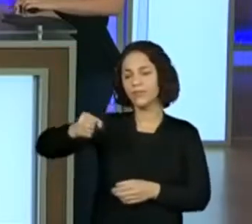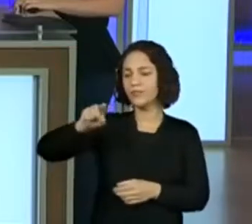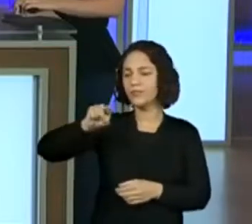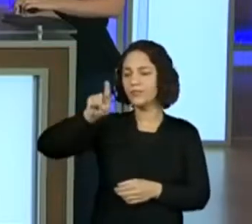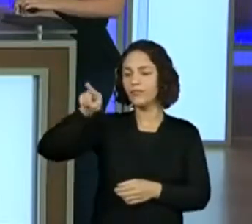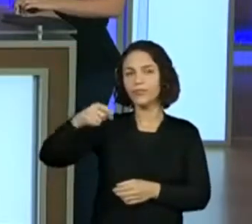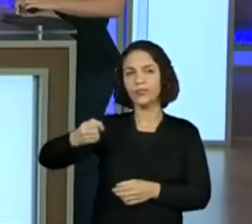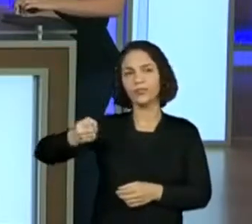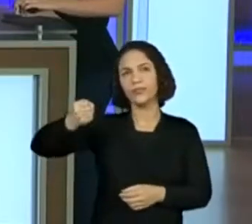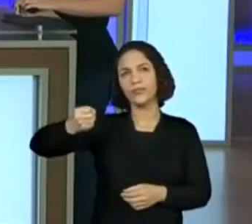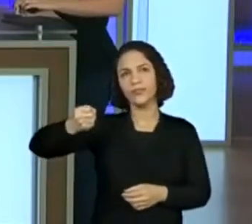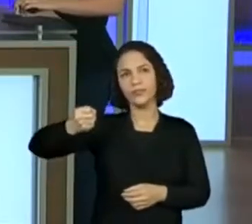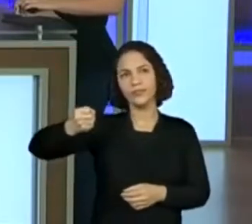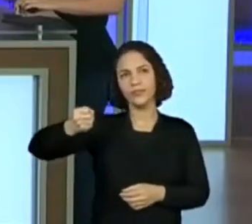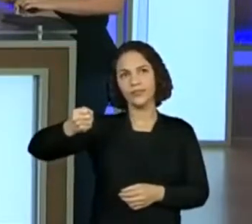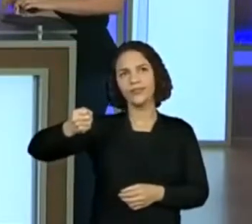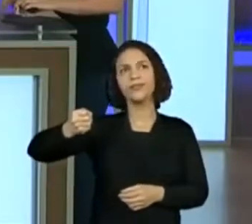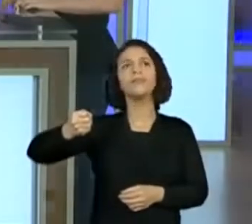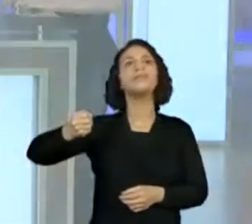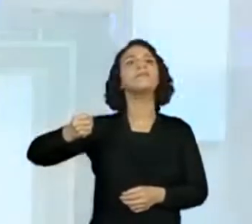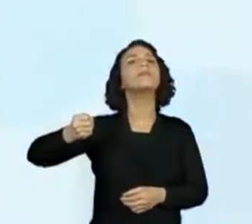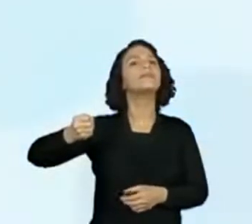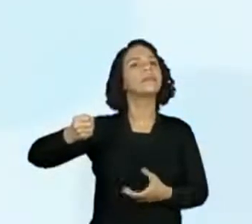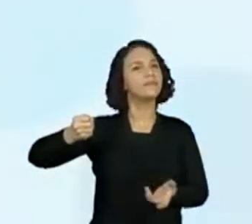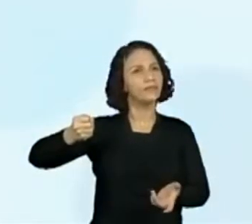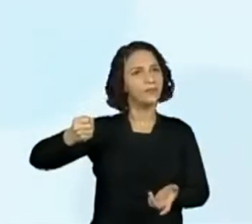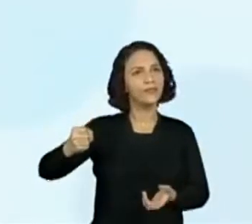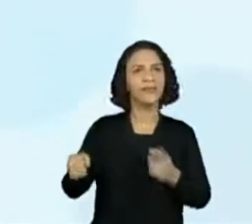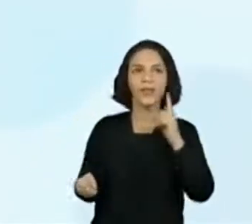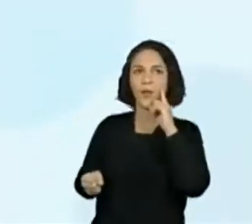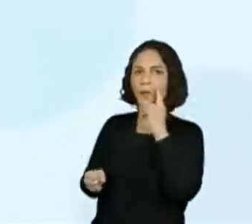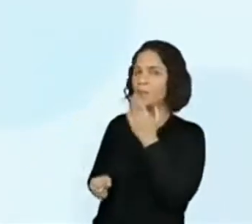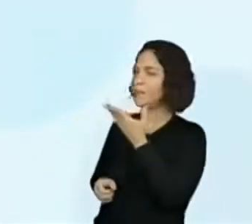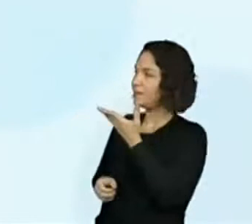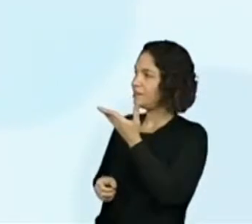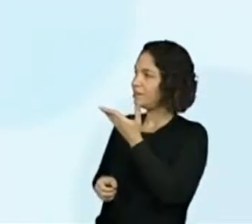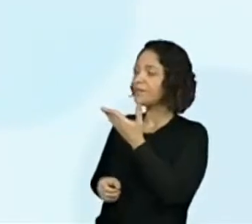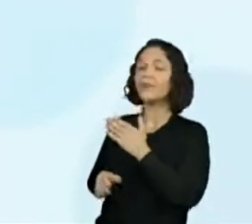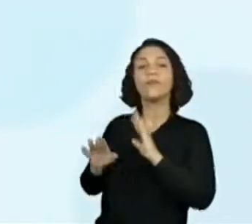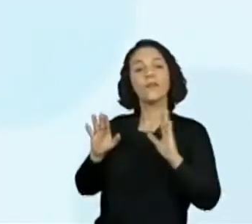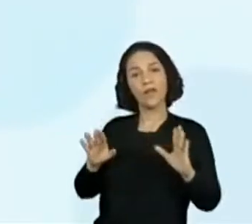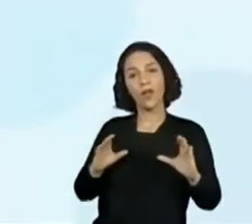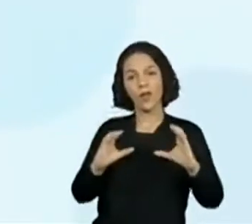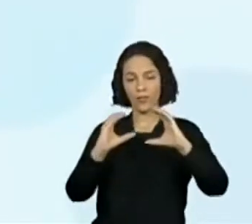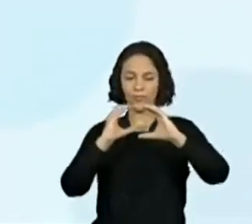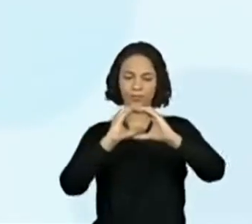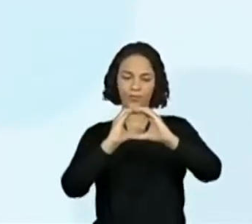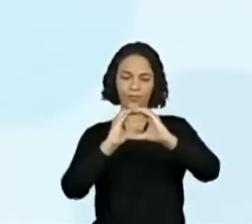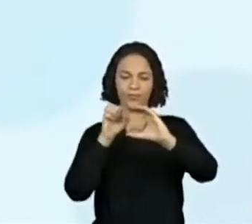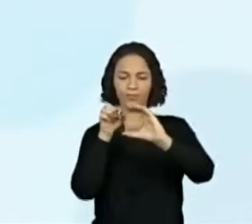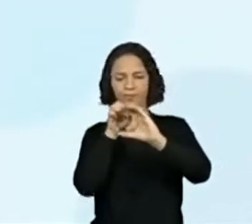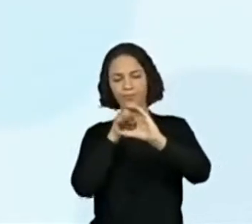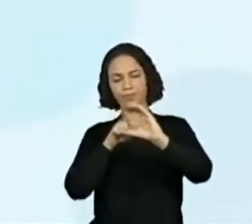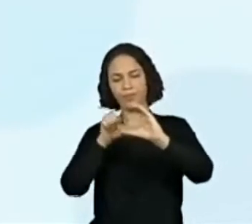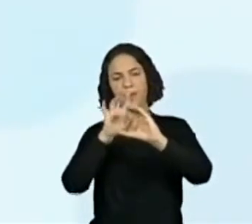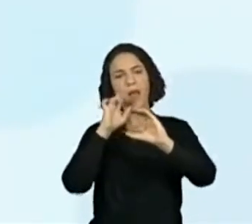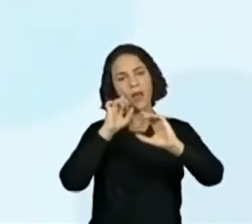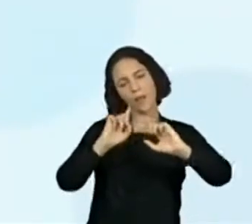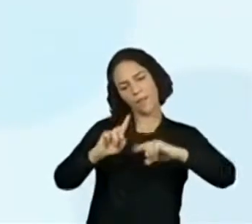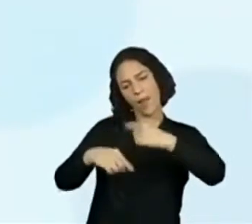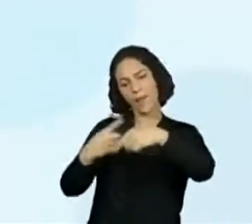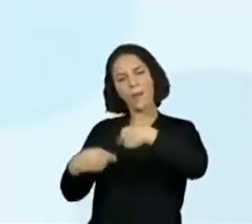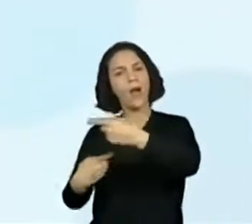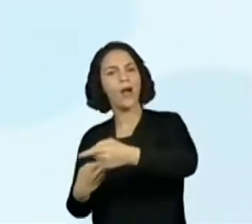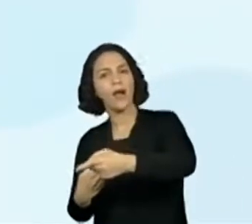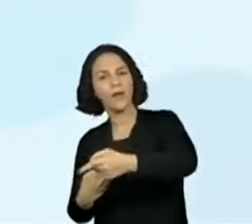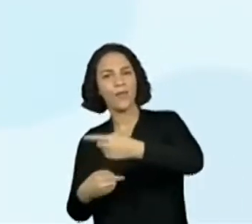Vai depender ali daquele... Vai depender, exato. Da salsinha. Ela, né, é arredondada, não é? Mas rolar já não ia rolar, mas é